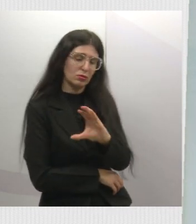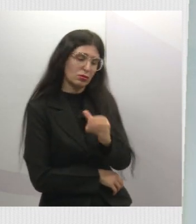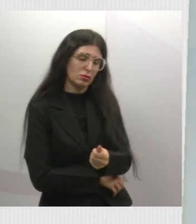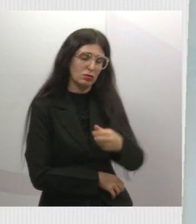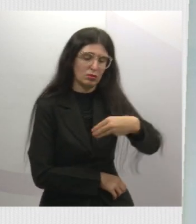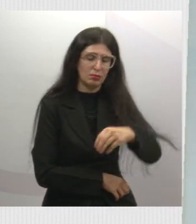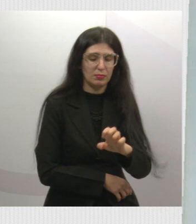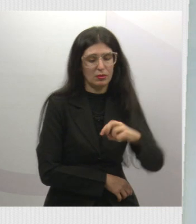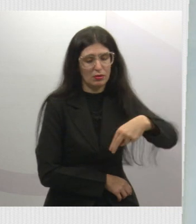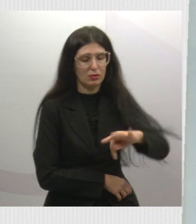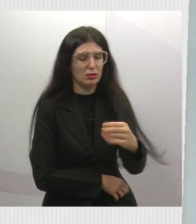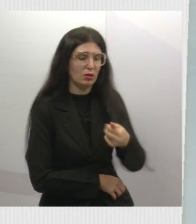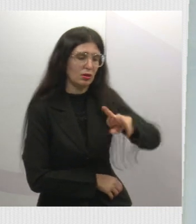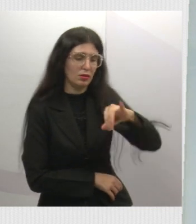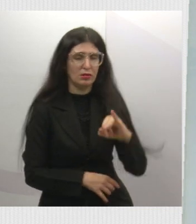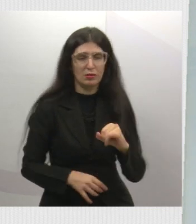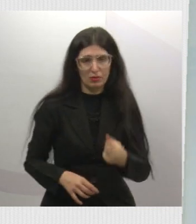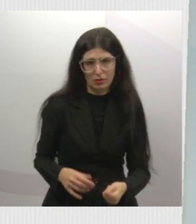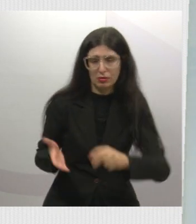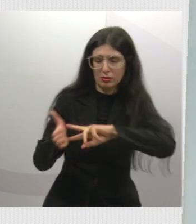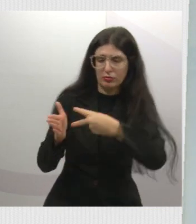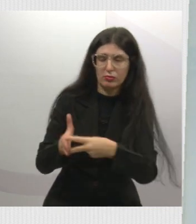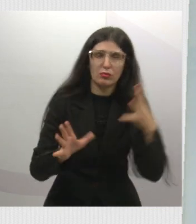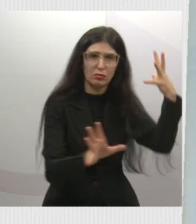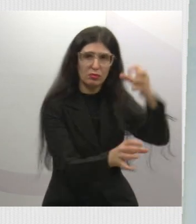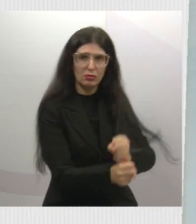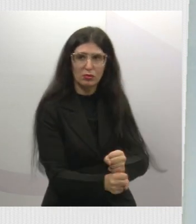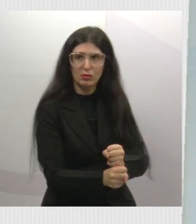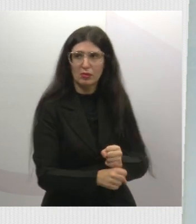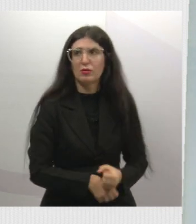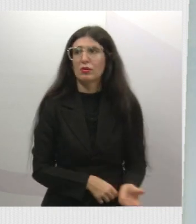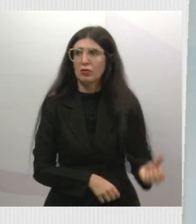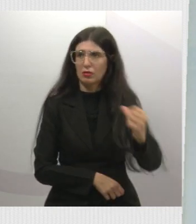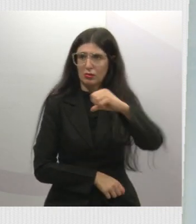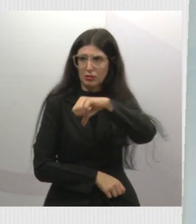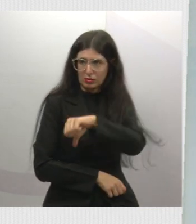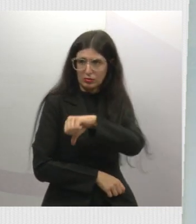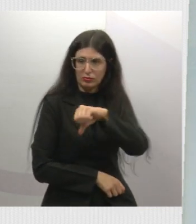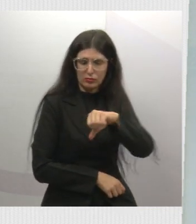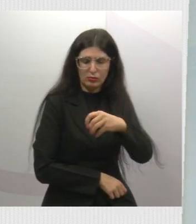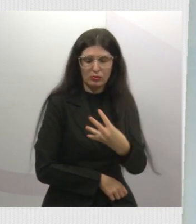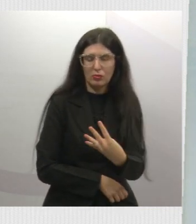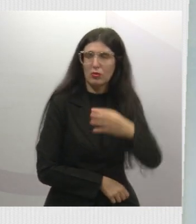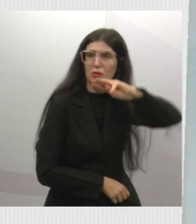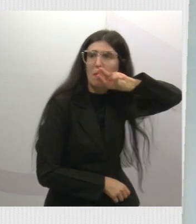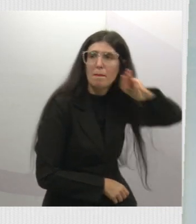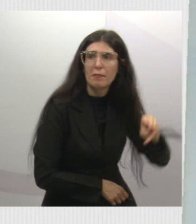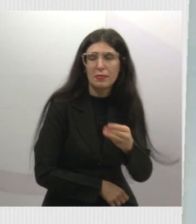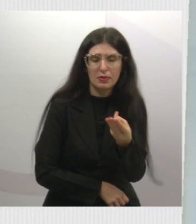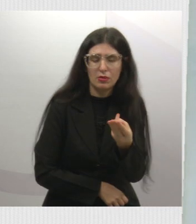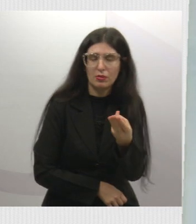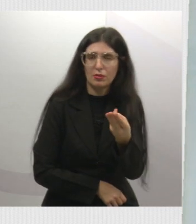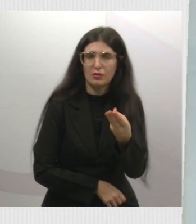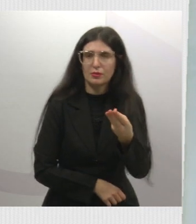corrente do município, no montante de 994 milhões